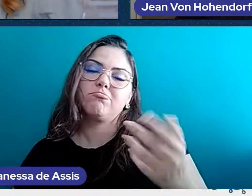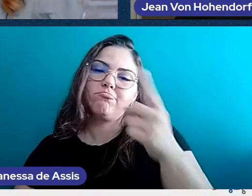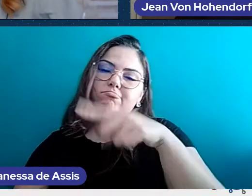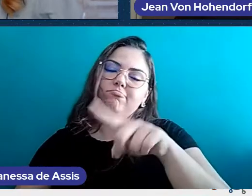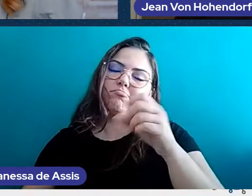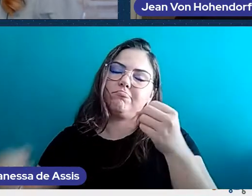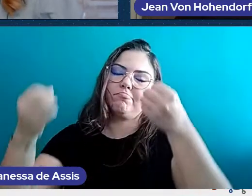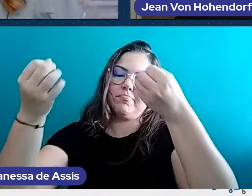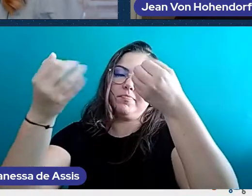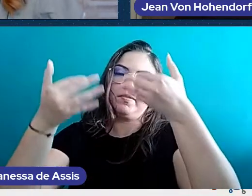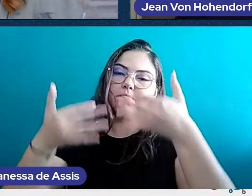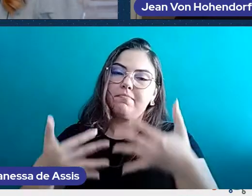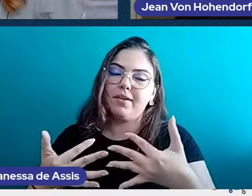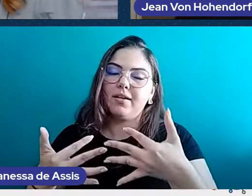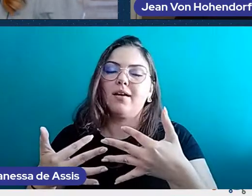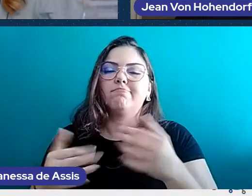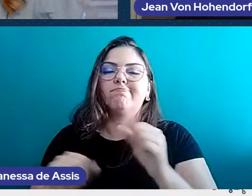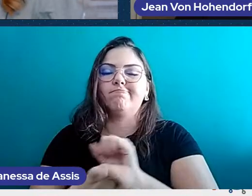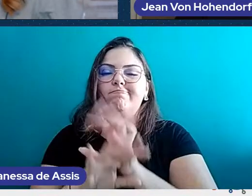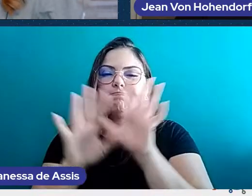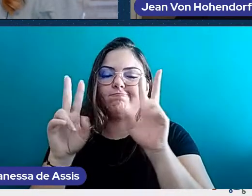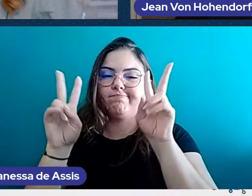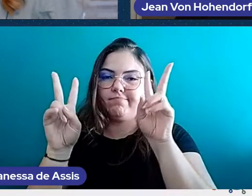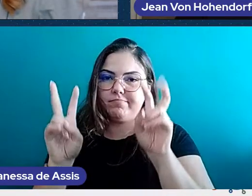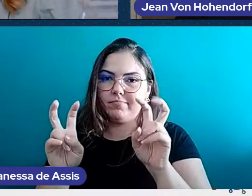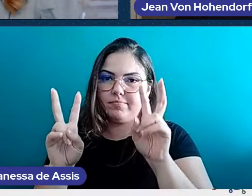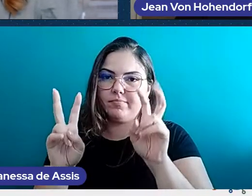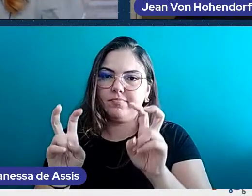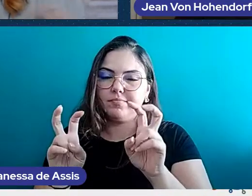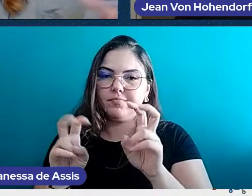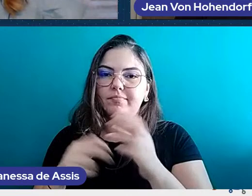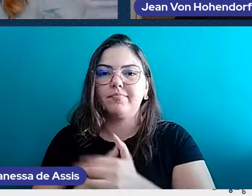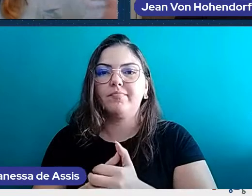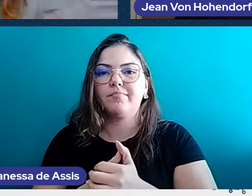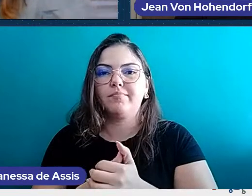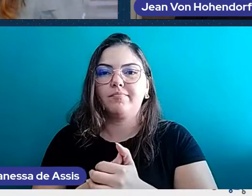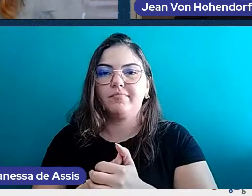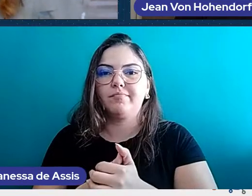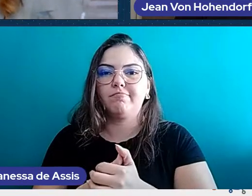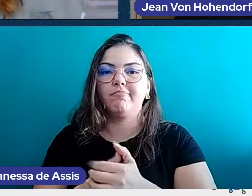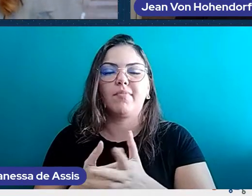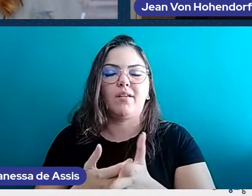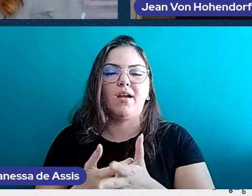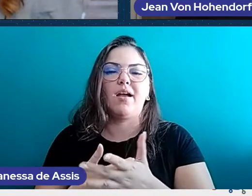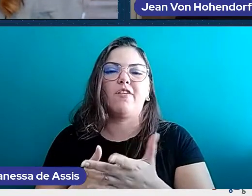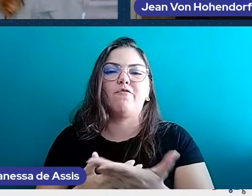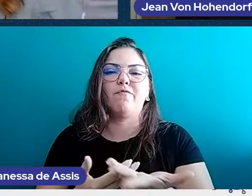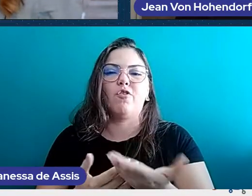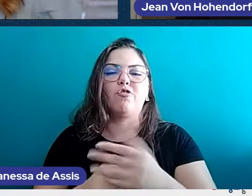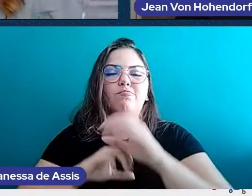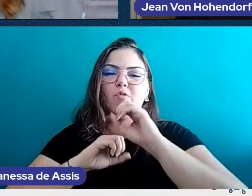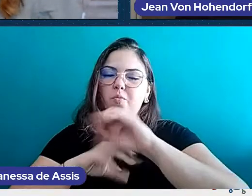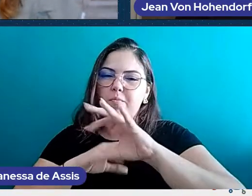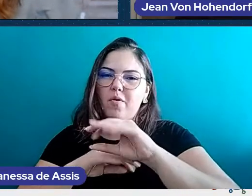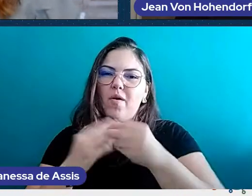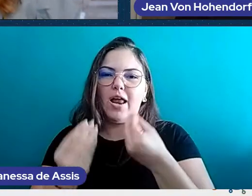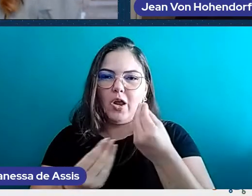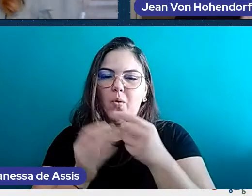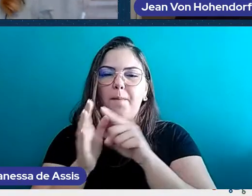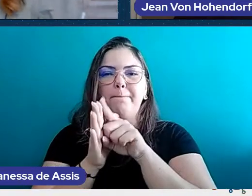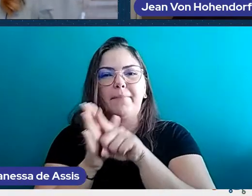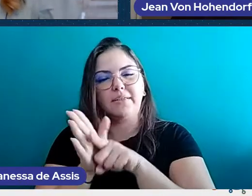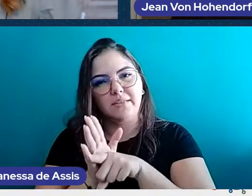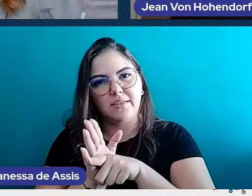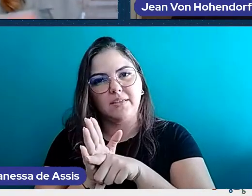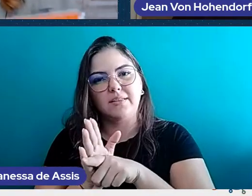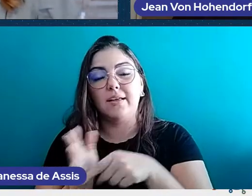clareza essa temática aqui para nós. Além de ser uma aula, uma verdadeira aula de pesquisa qualitativa,